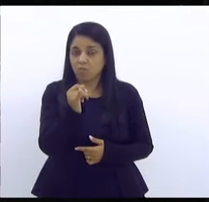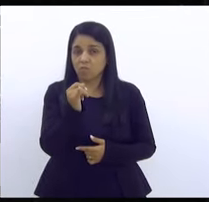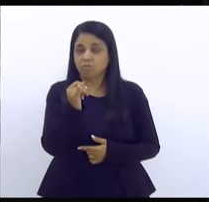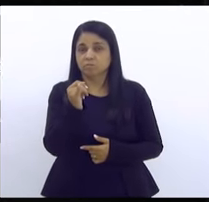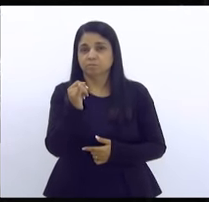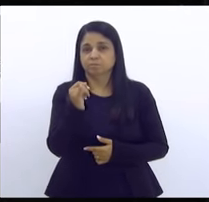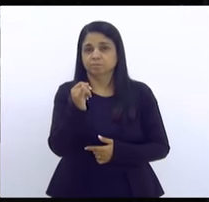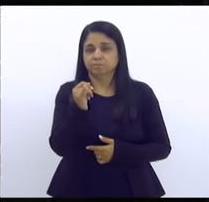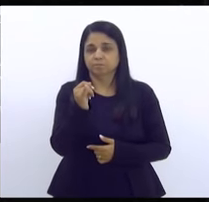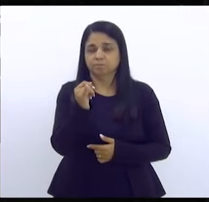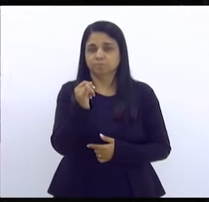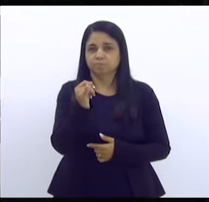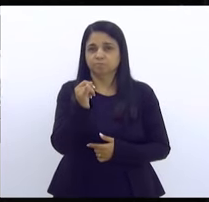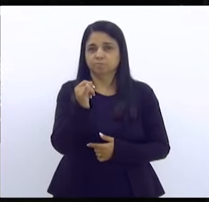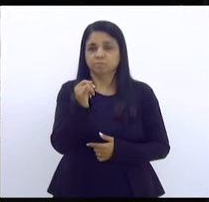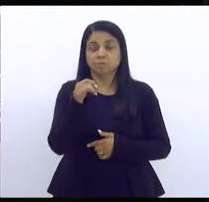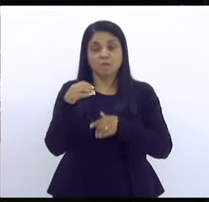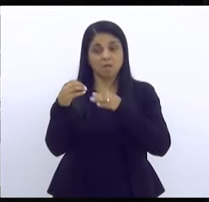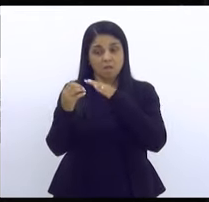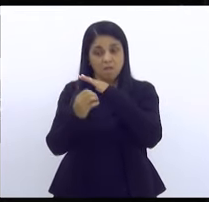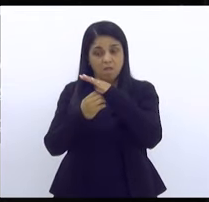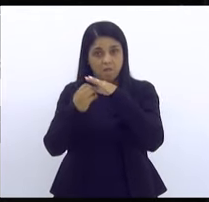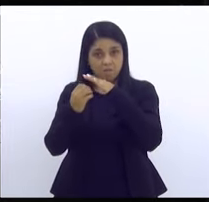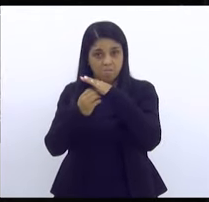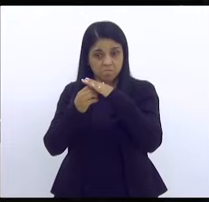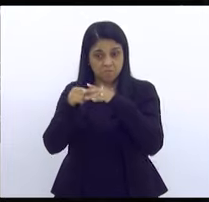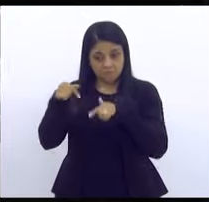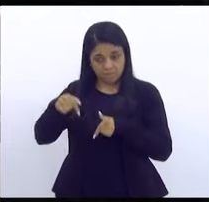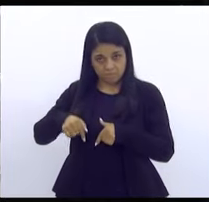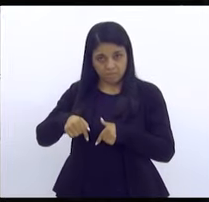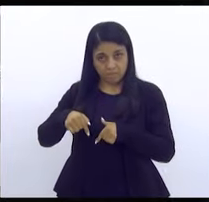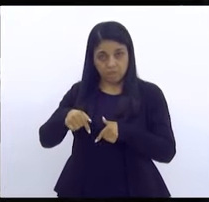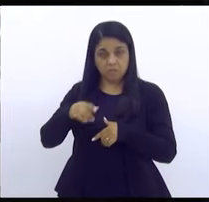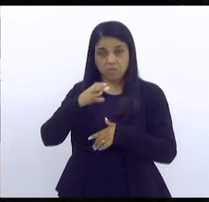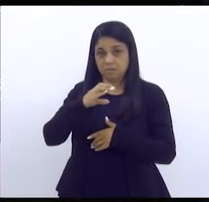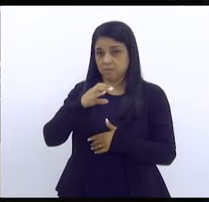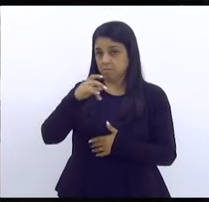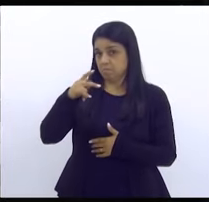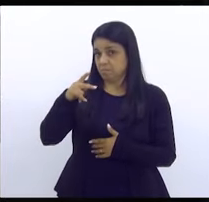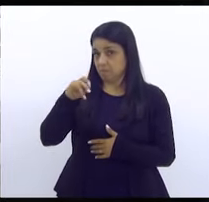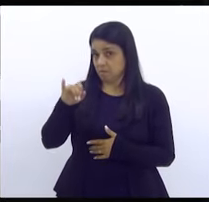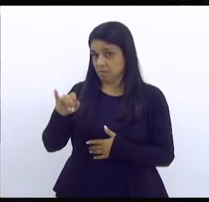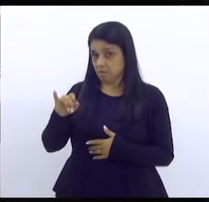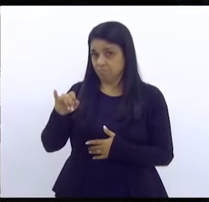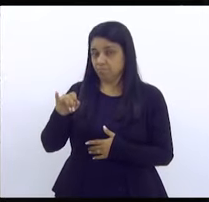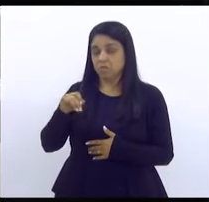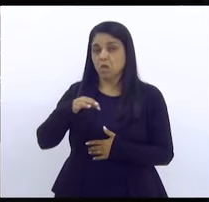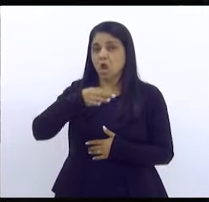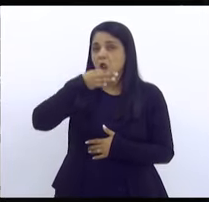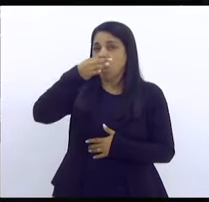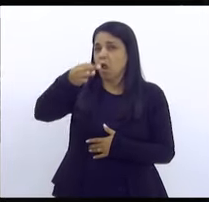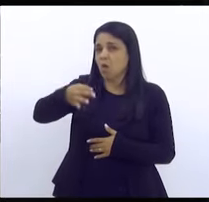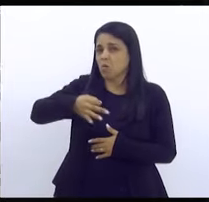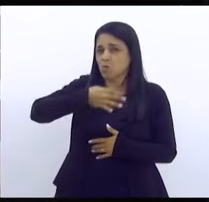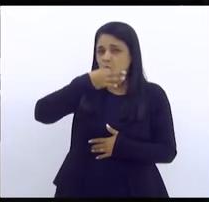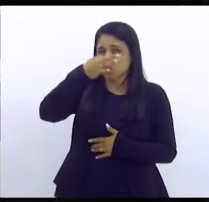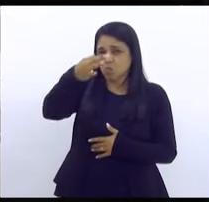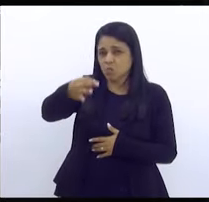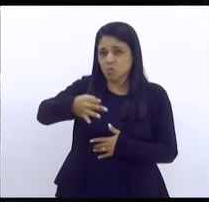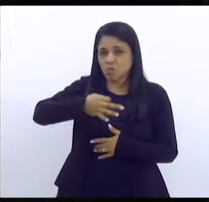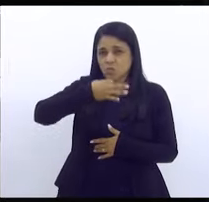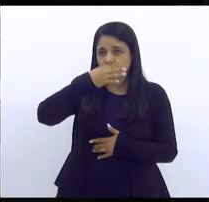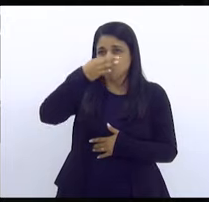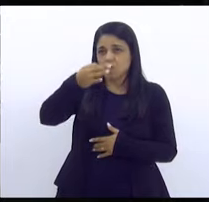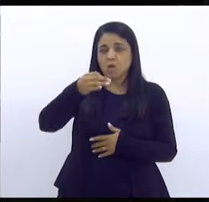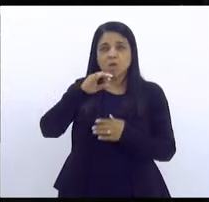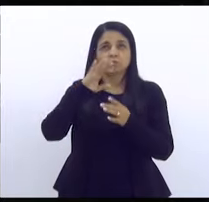porque ela alega, e a empresa veio aqui alegar vários argumentos, como a necessidade de poda de